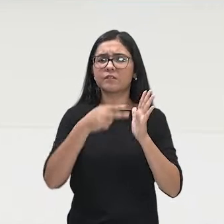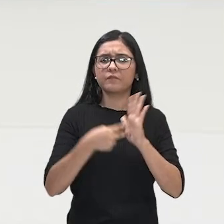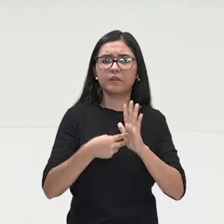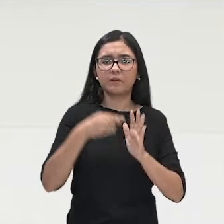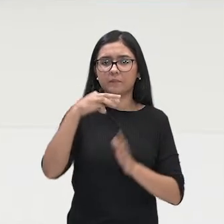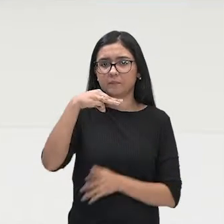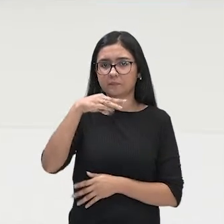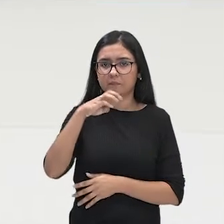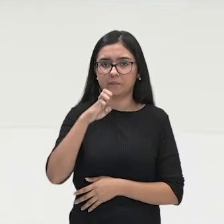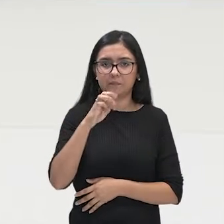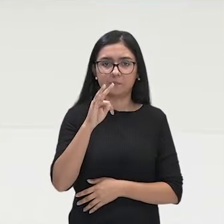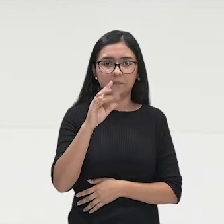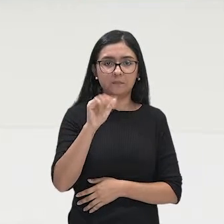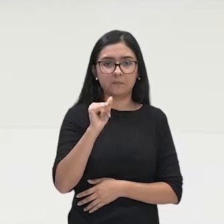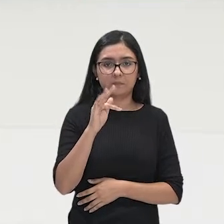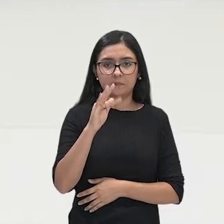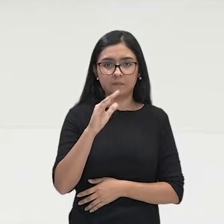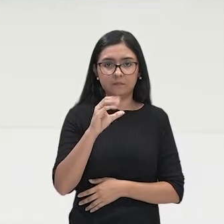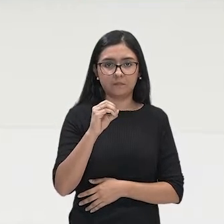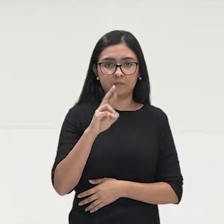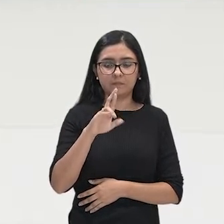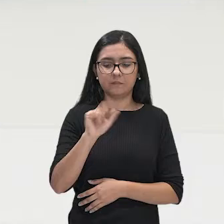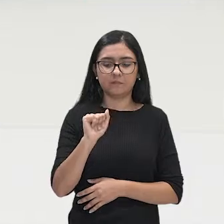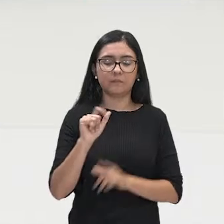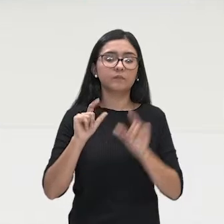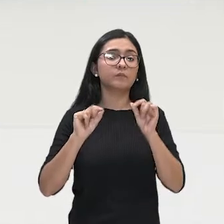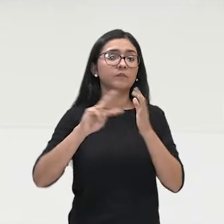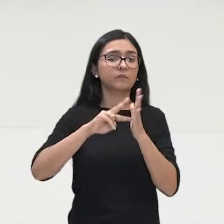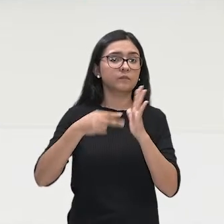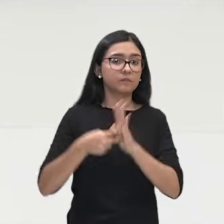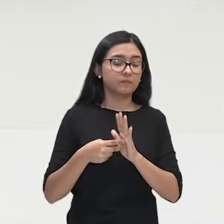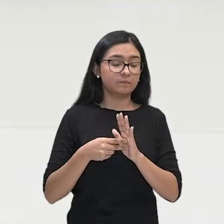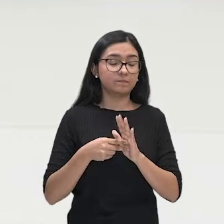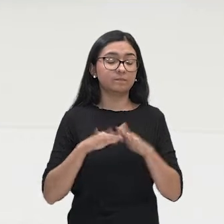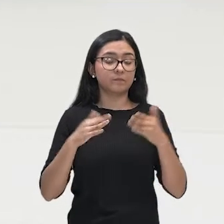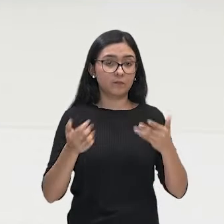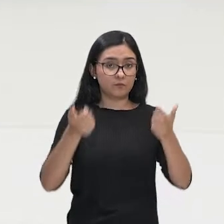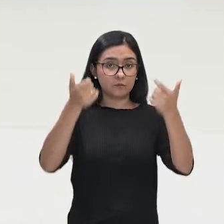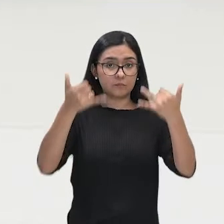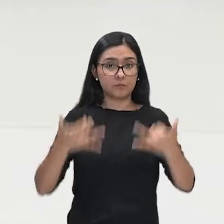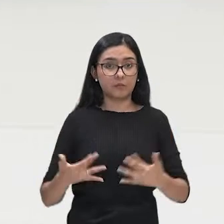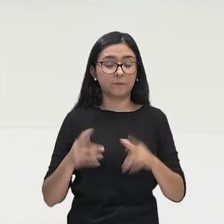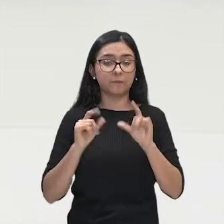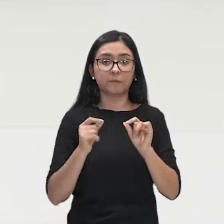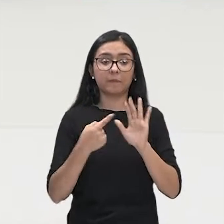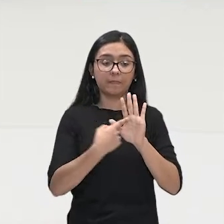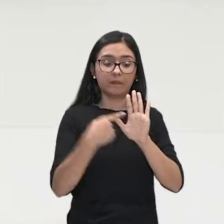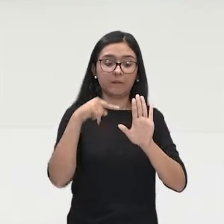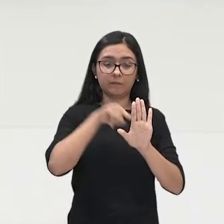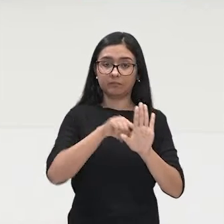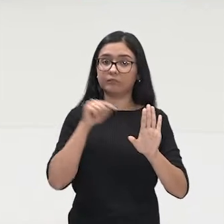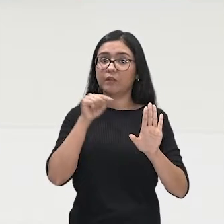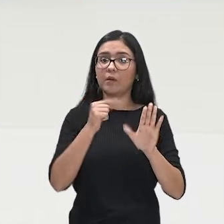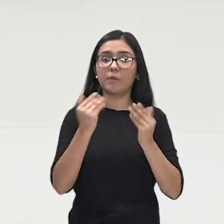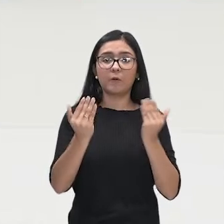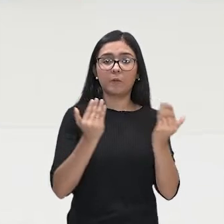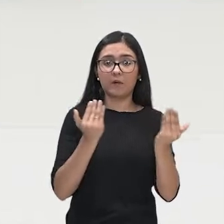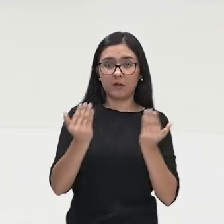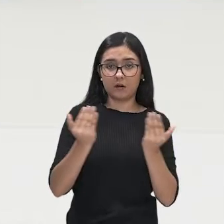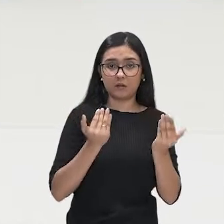lembra? Então, se não lembra, agora eu vou falar para vocês. A metáfora é uma